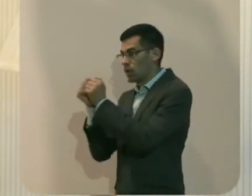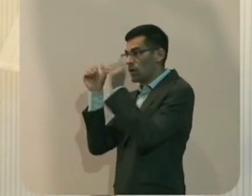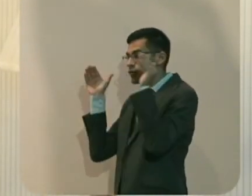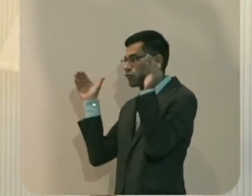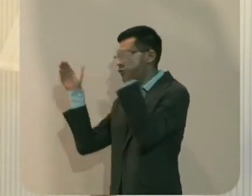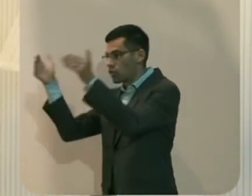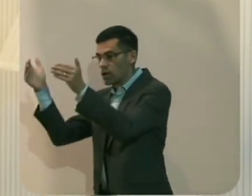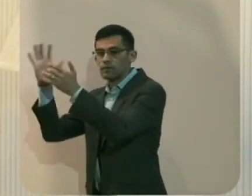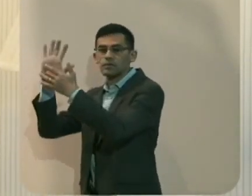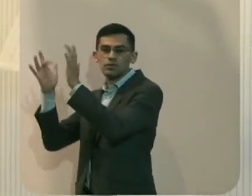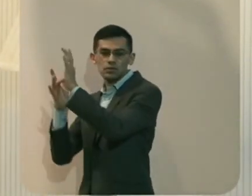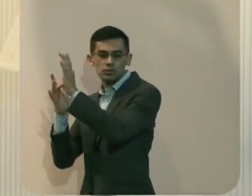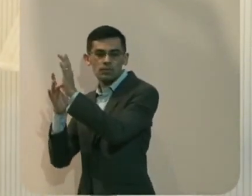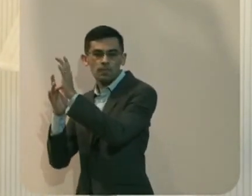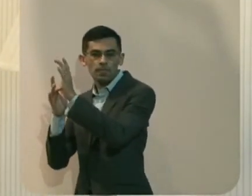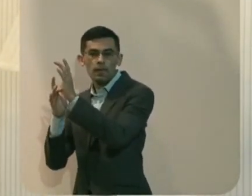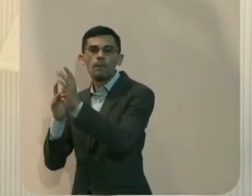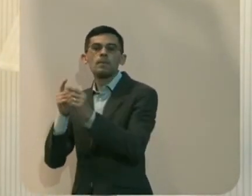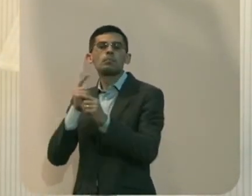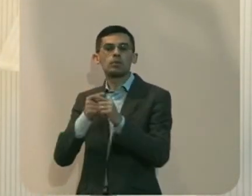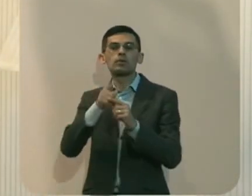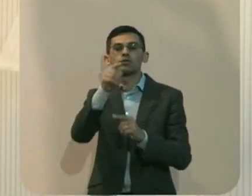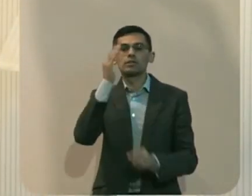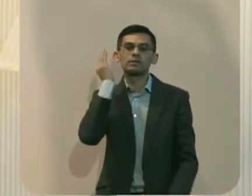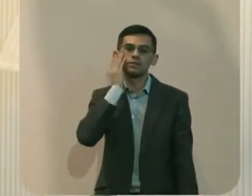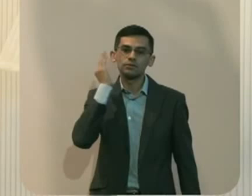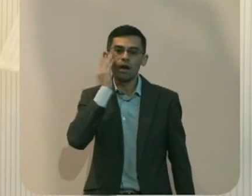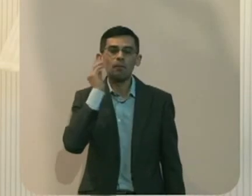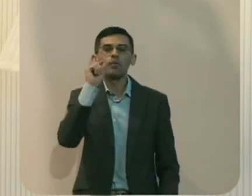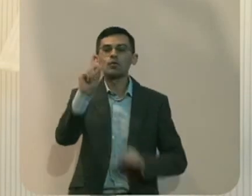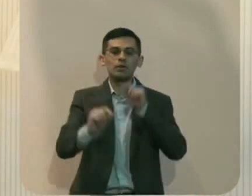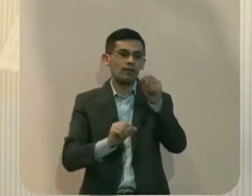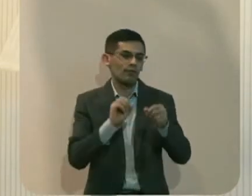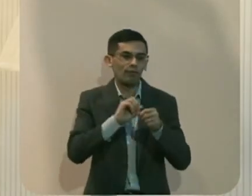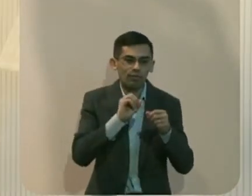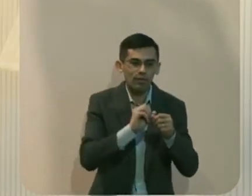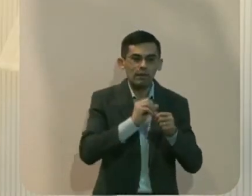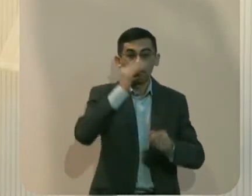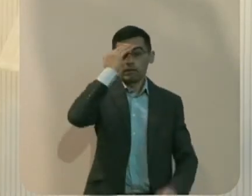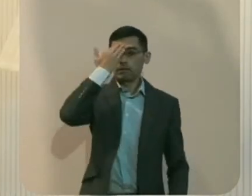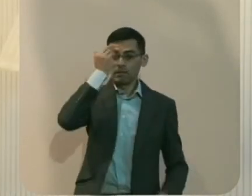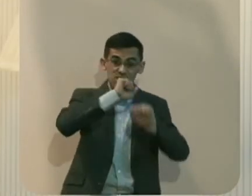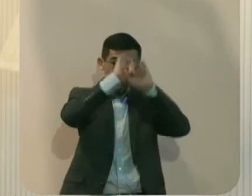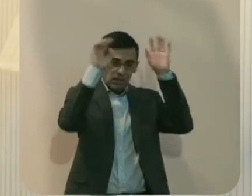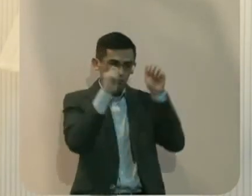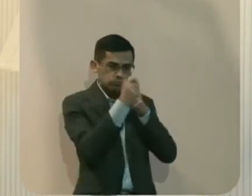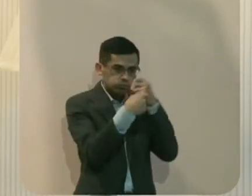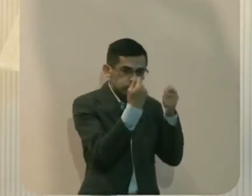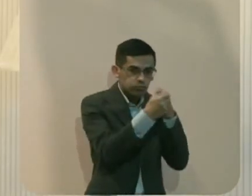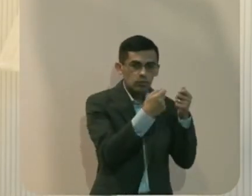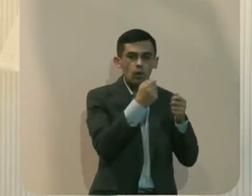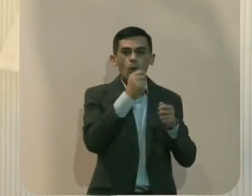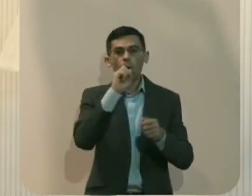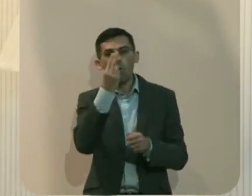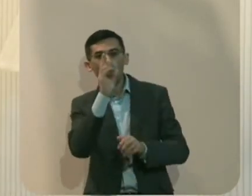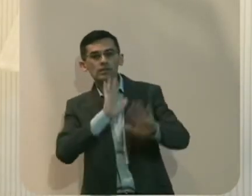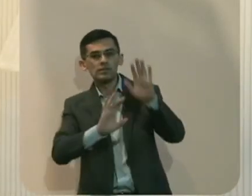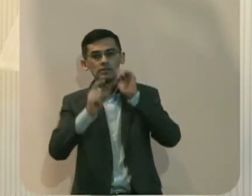focado nele. Não é porque você sabe fazer, não é porque você entende de economia, não é porque você